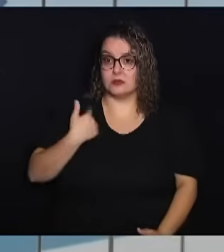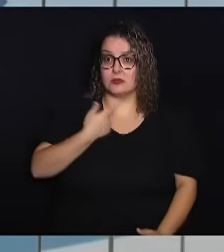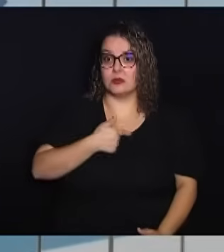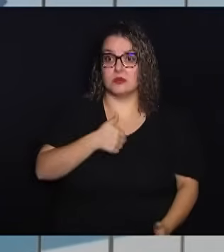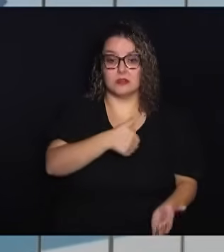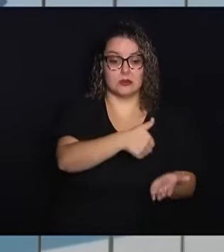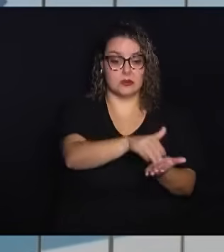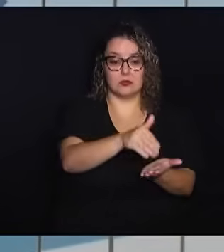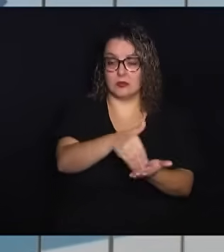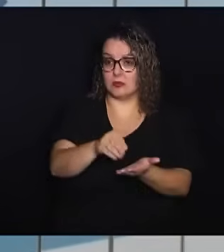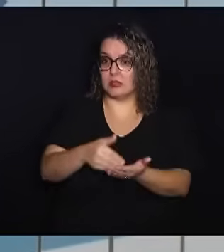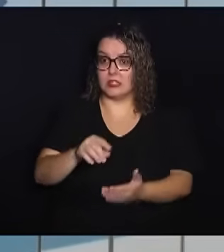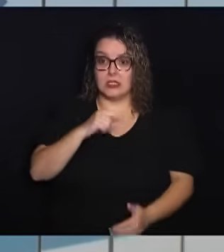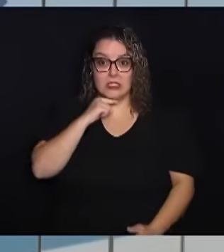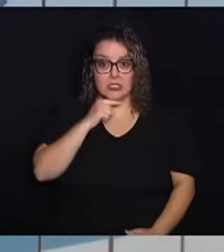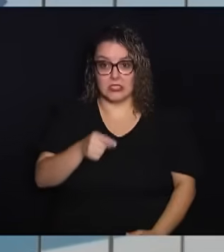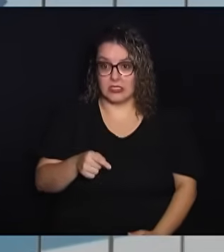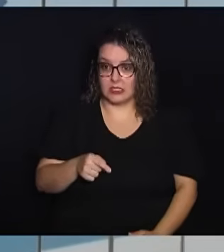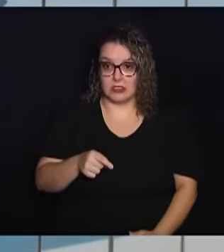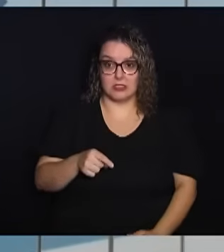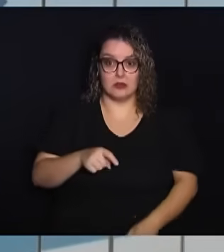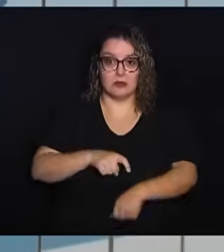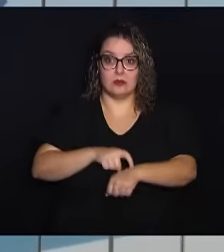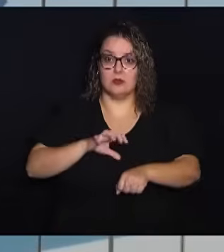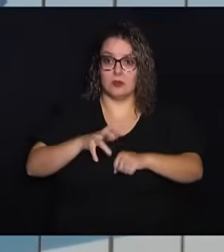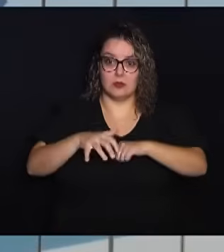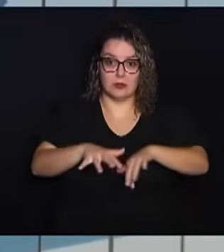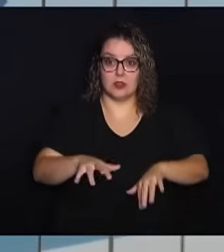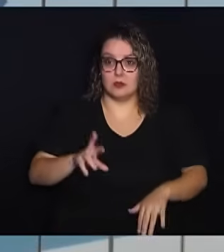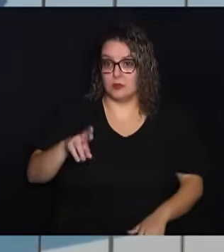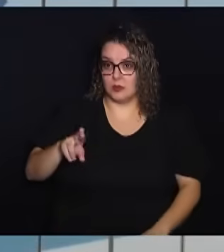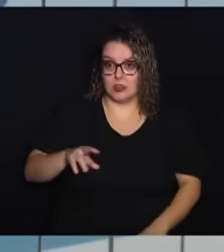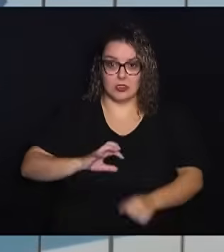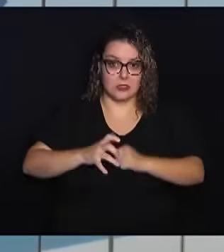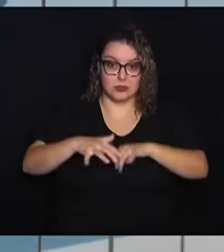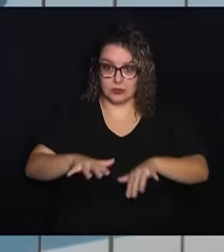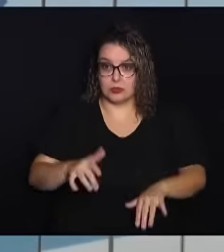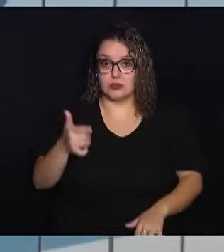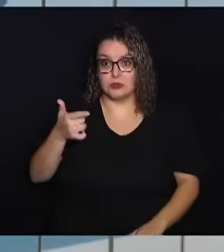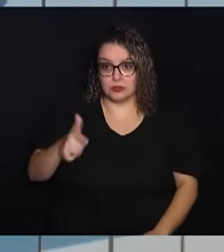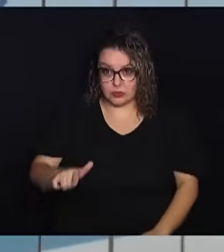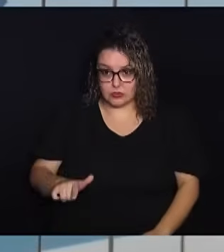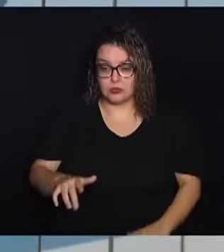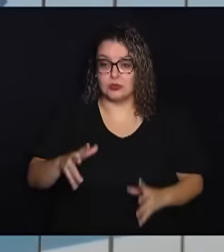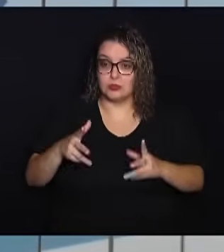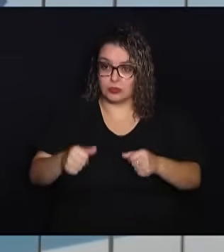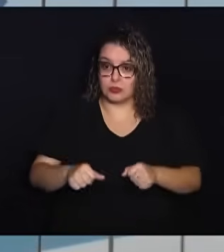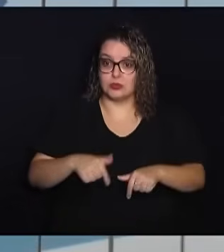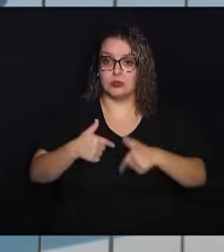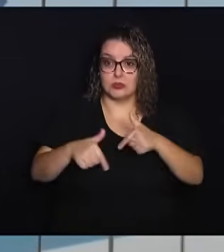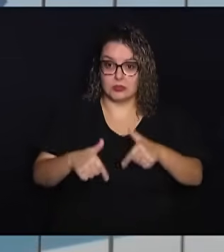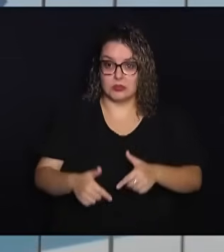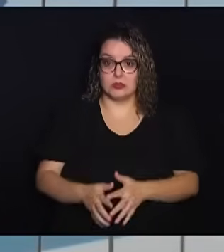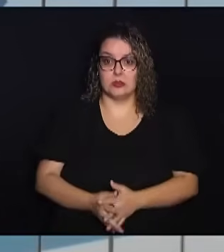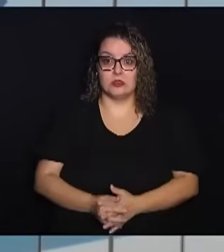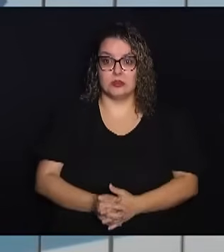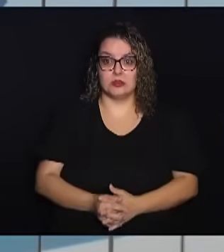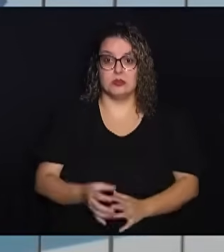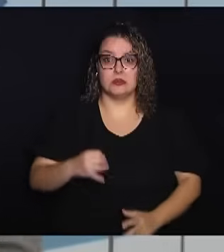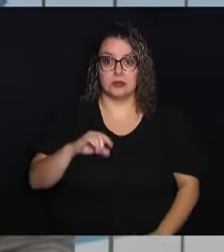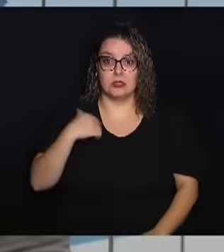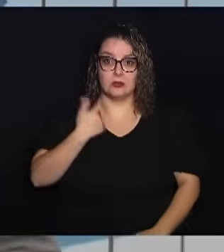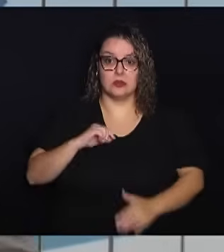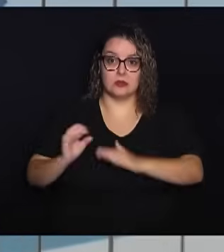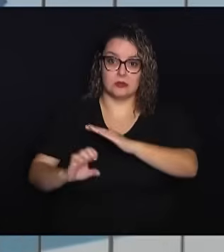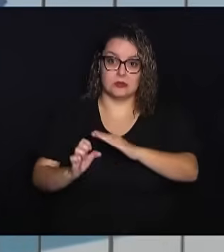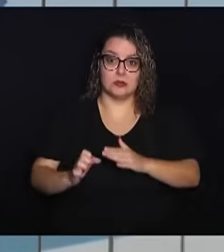nenhum funcionário na pandemia, por causa da pandemia, mantivemos todos, porque se a nossa empresa cresceu